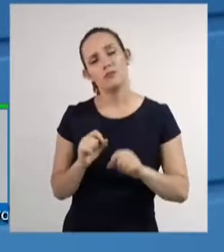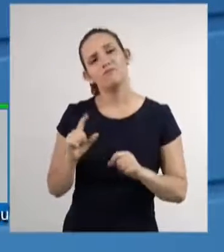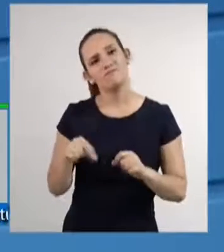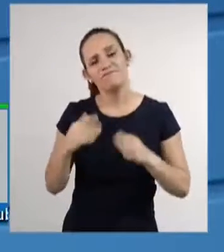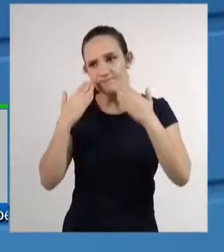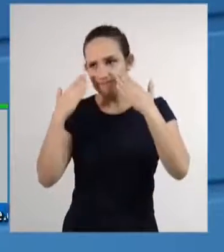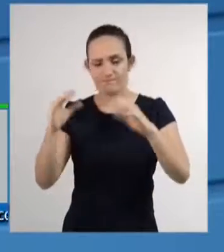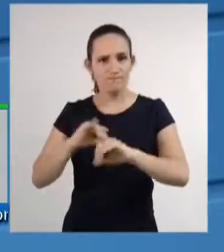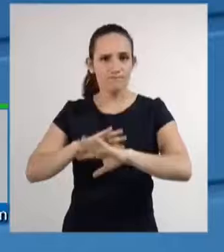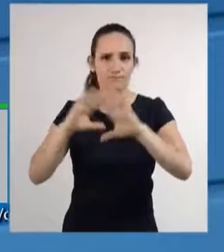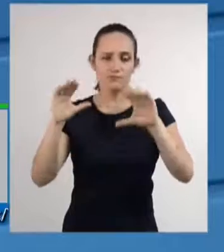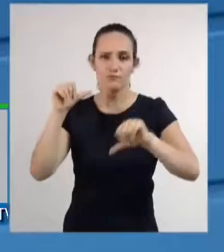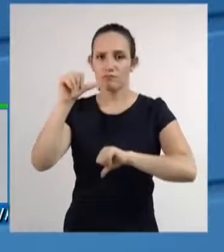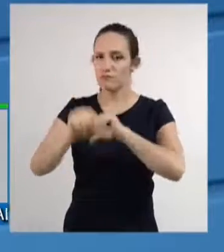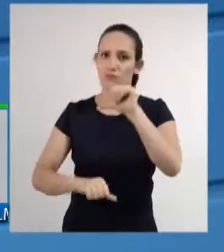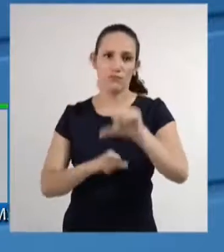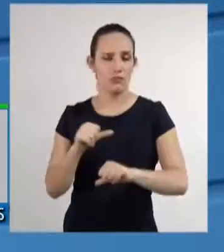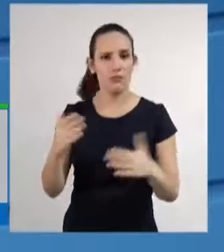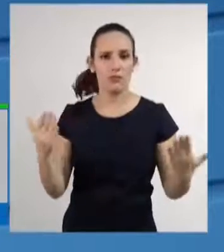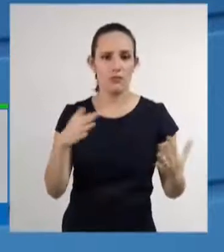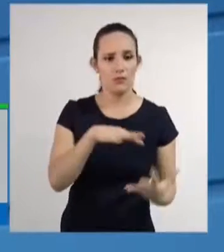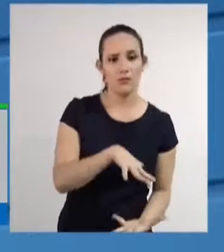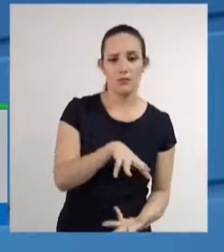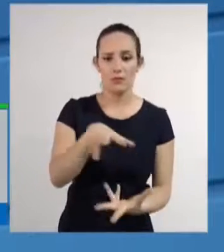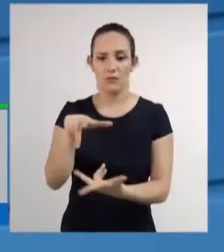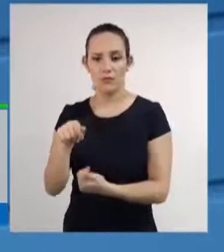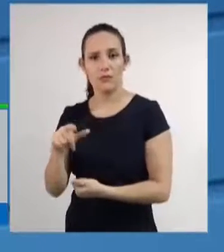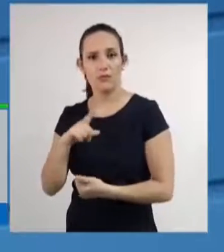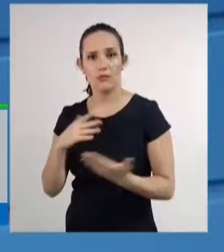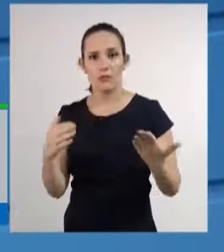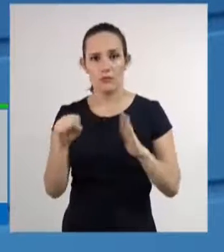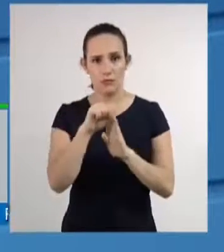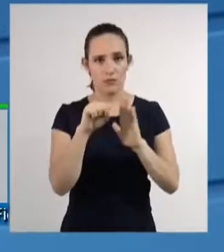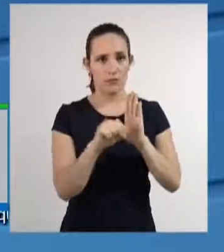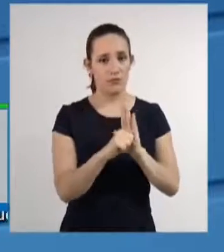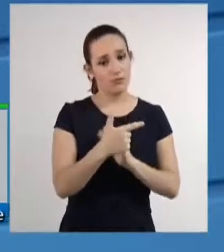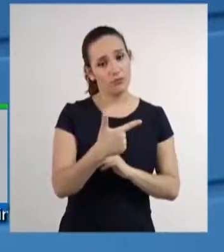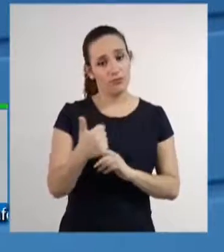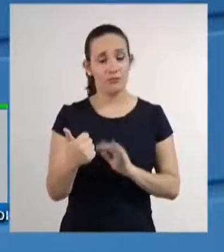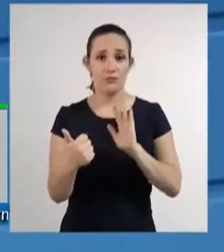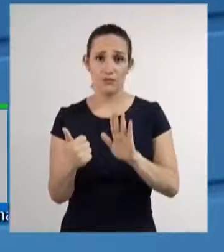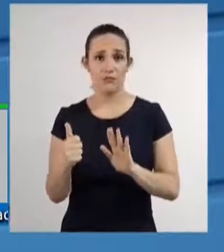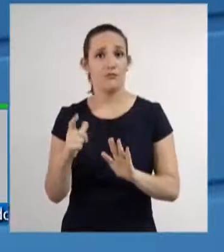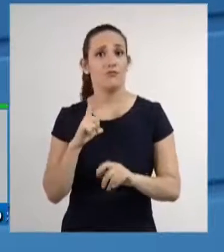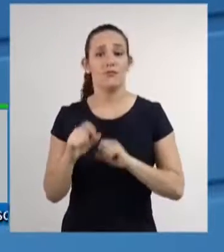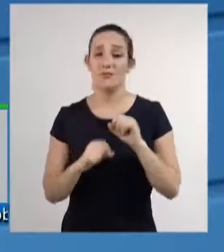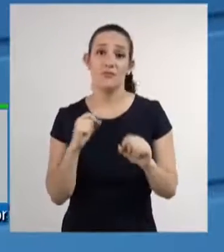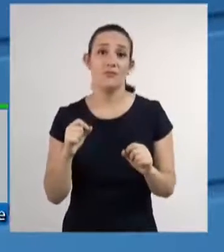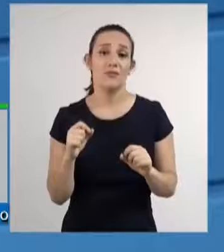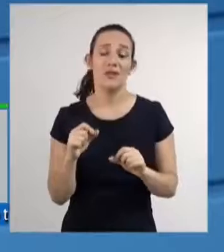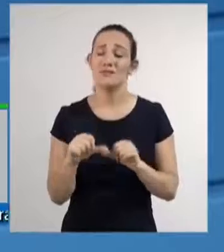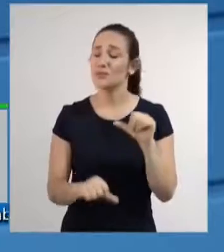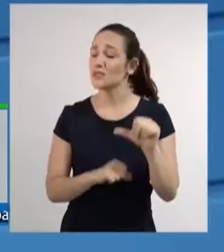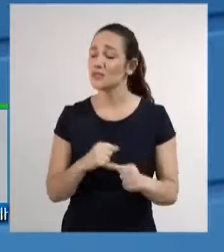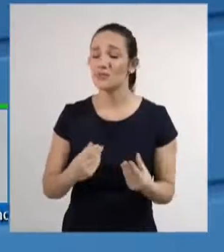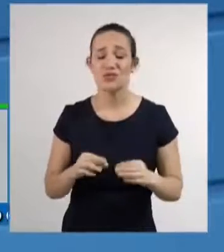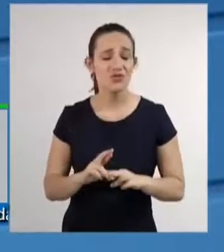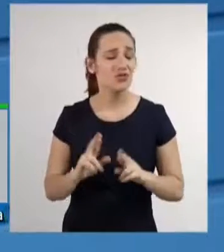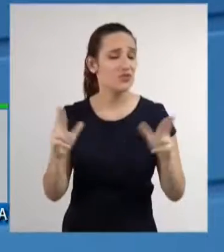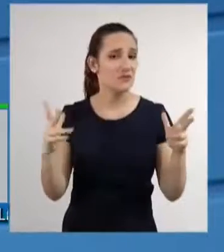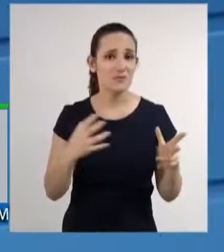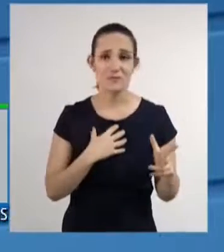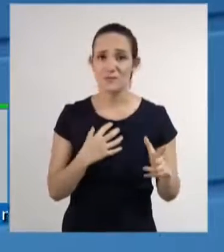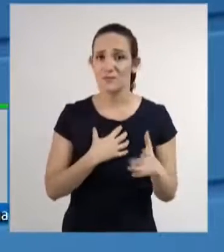visíveis as transformações pelas quais o mundo passa no século XXI, trazendo fortes impactos e afetando a vida de